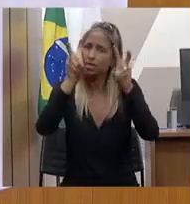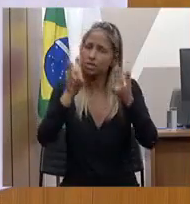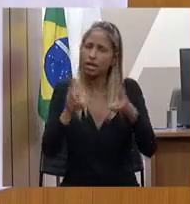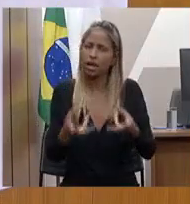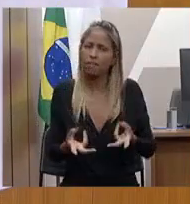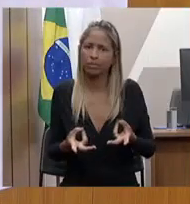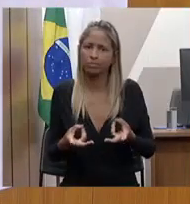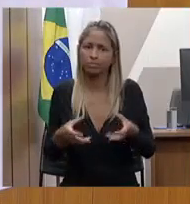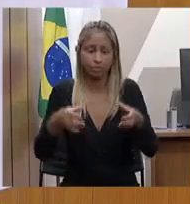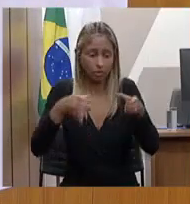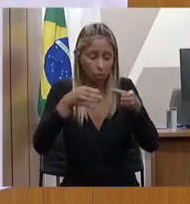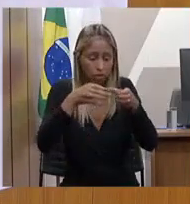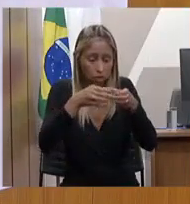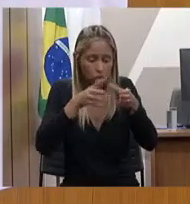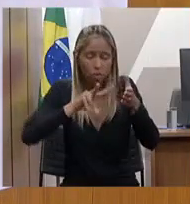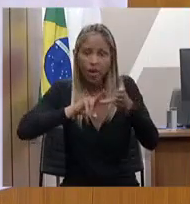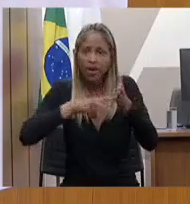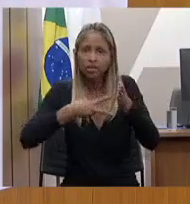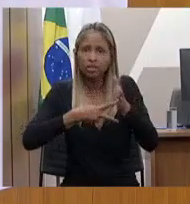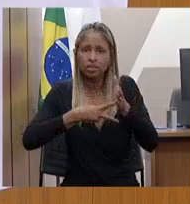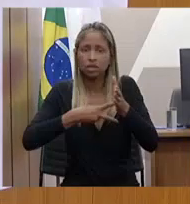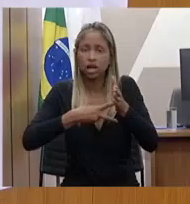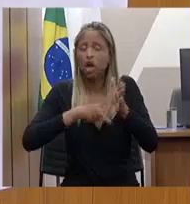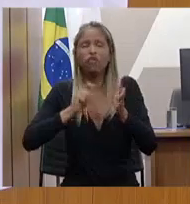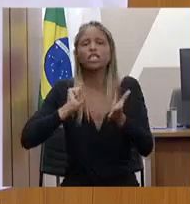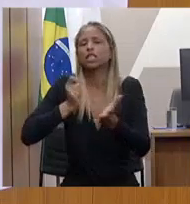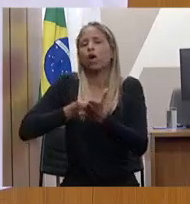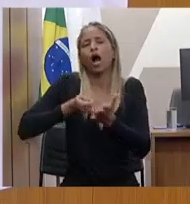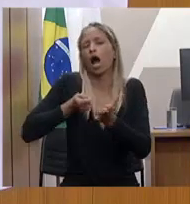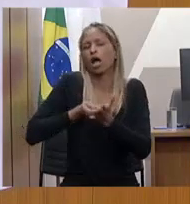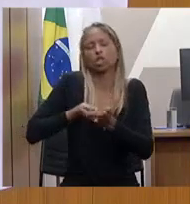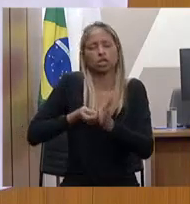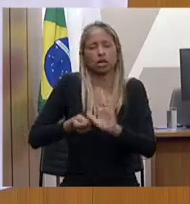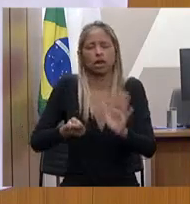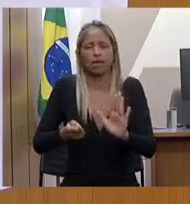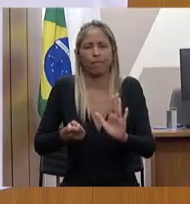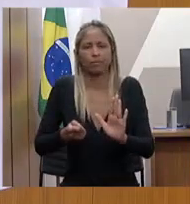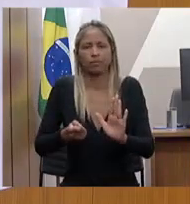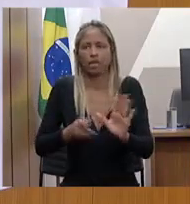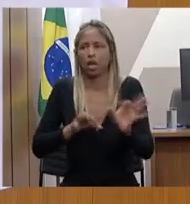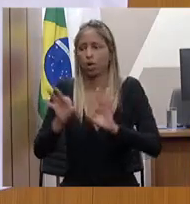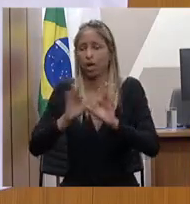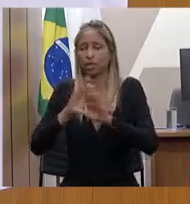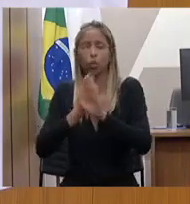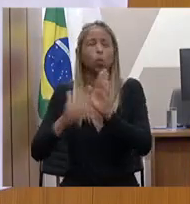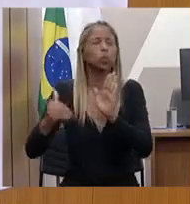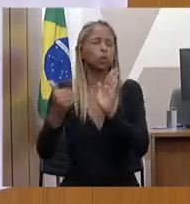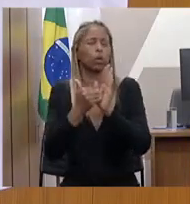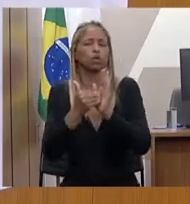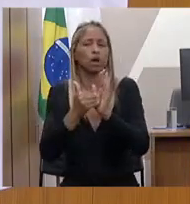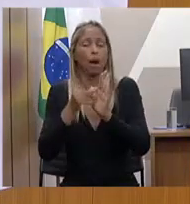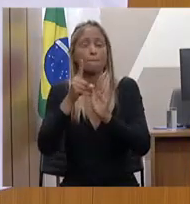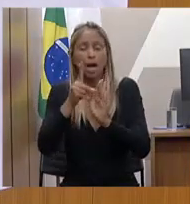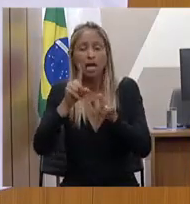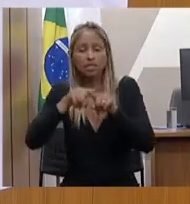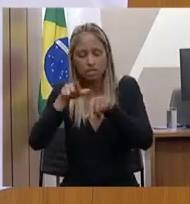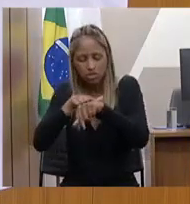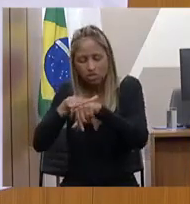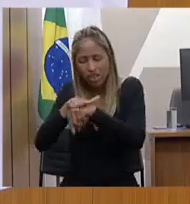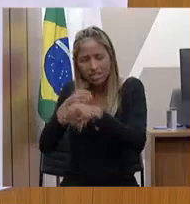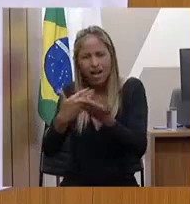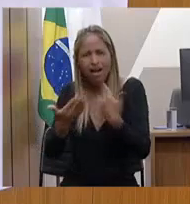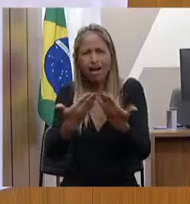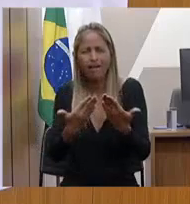com as entidades sindicais não vou ser tão radical como o pessoal da condutas né da revogação Total mas nós precisamos discutir se precisa